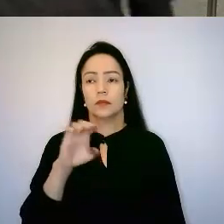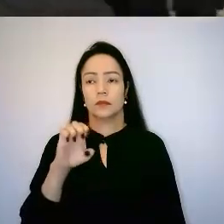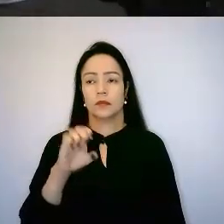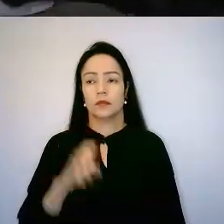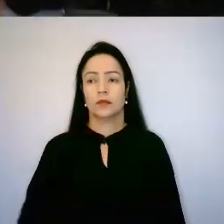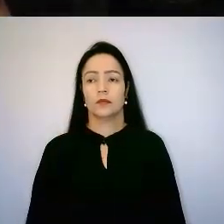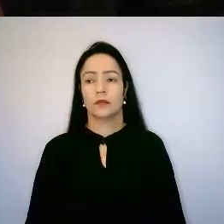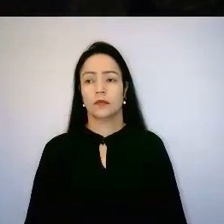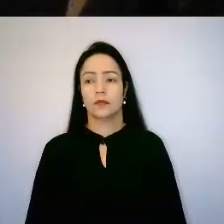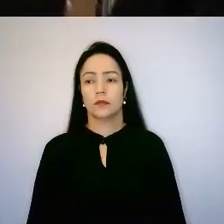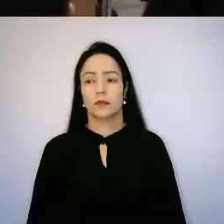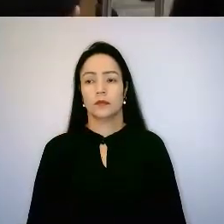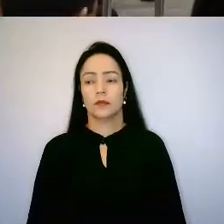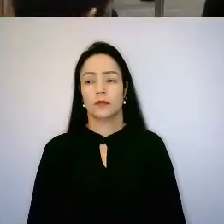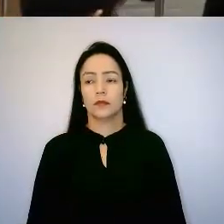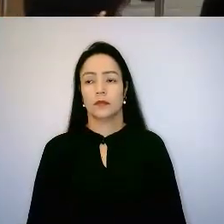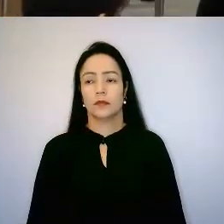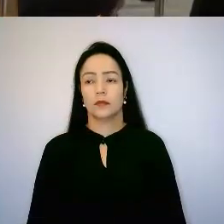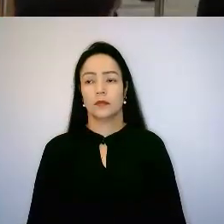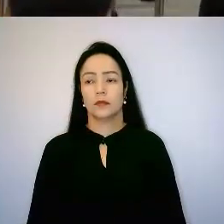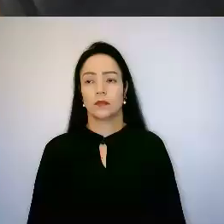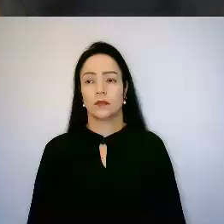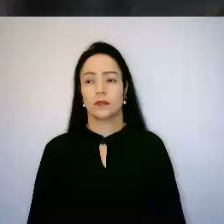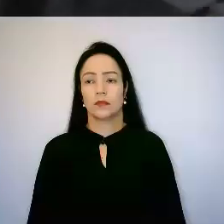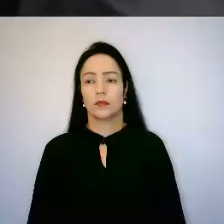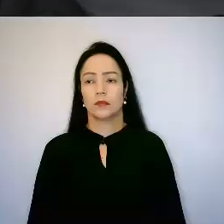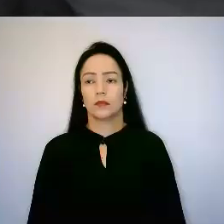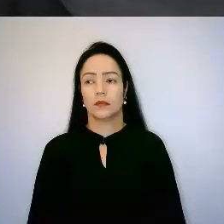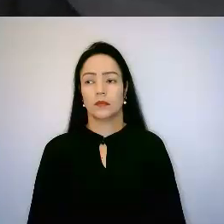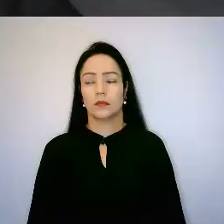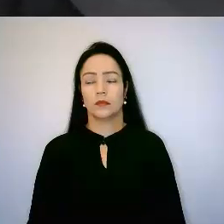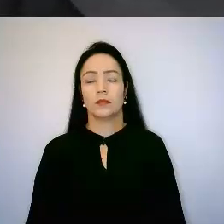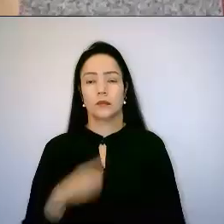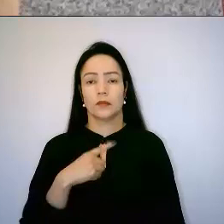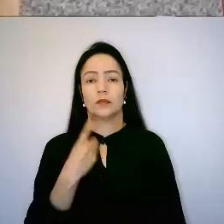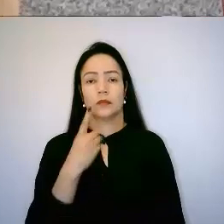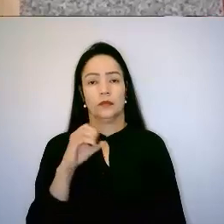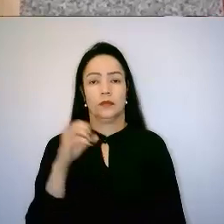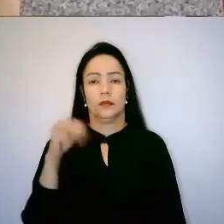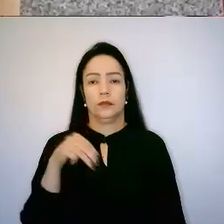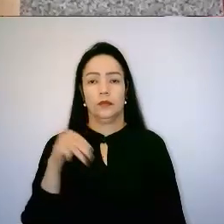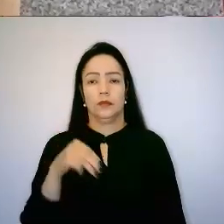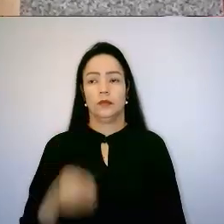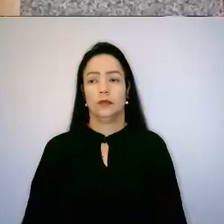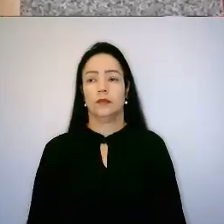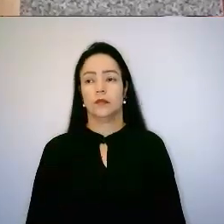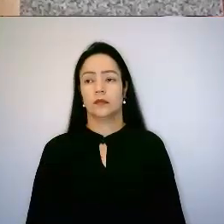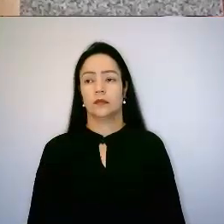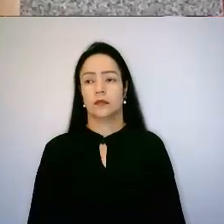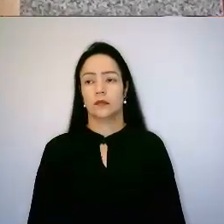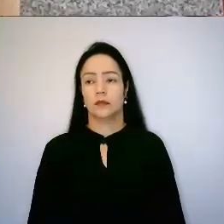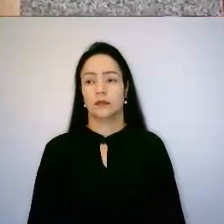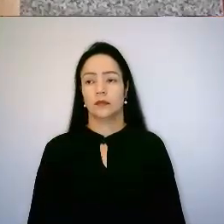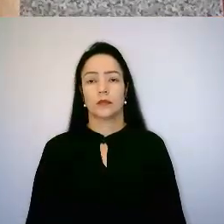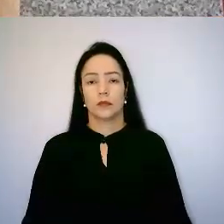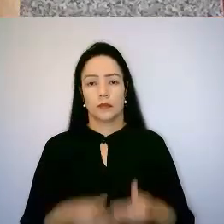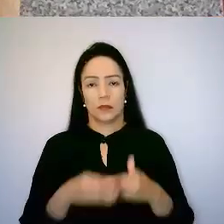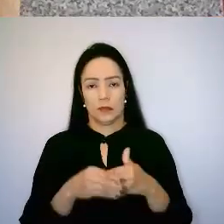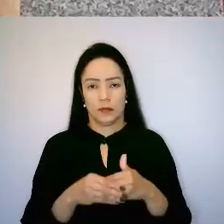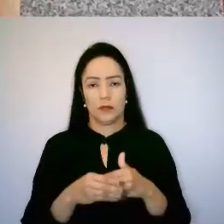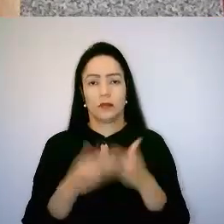pois não vossa excelência tem até 10 minutos cumprimento suas